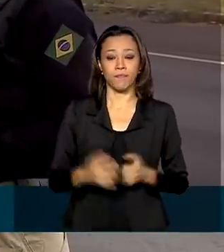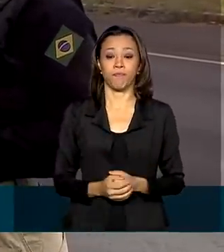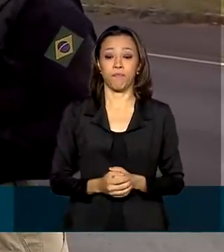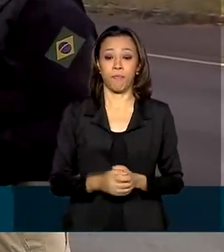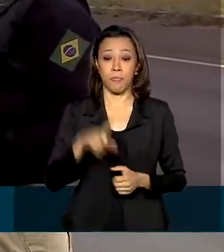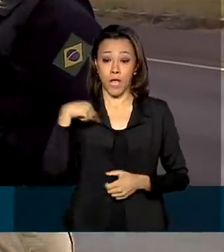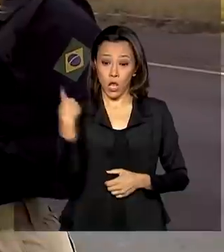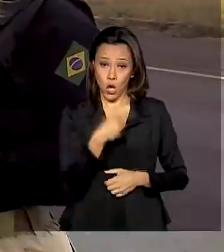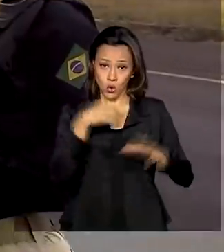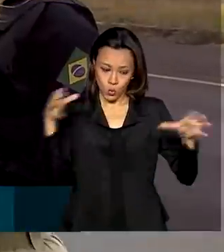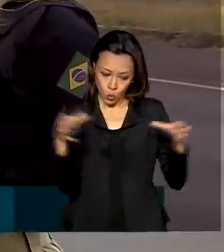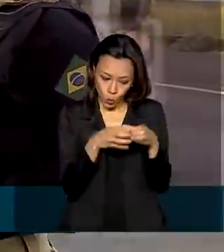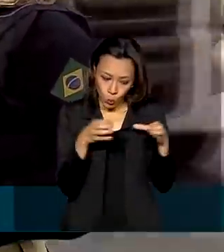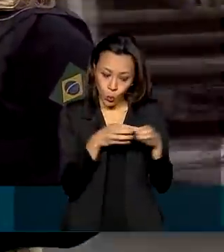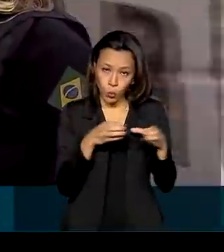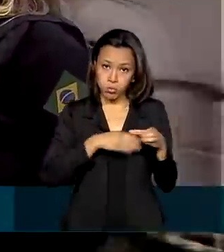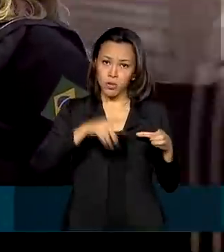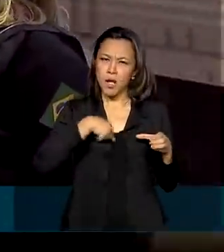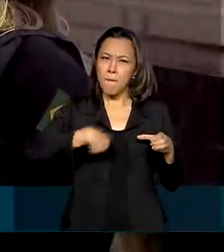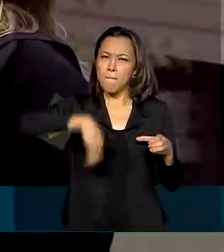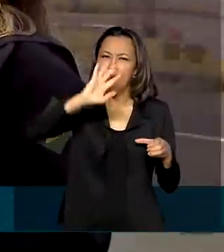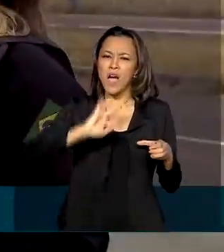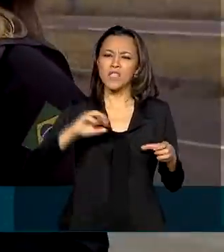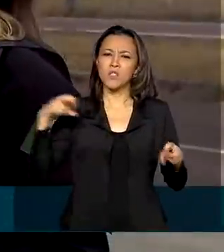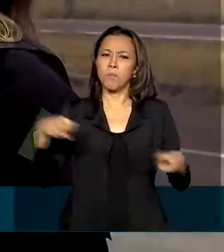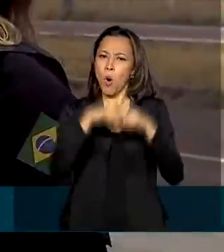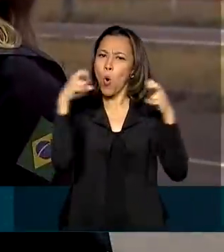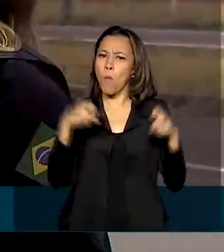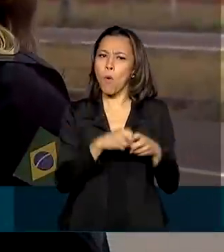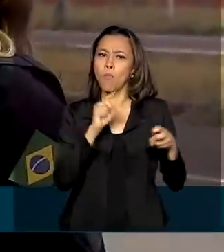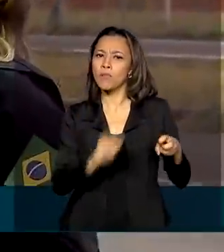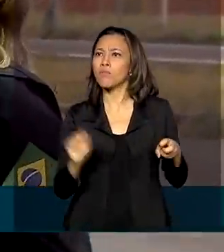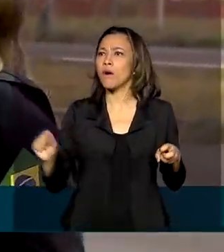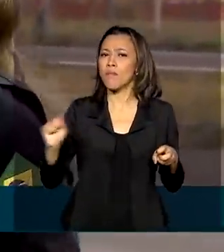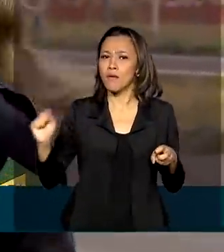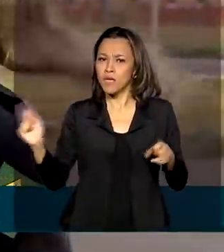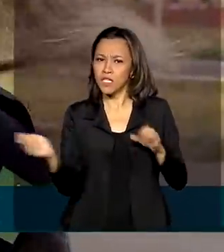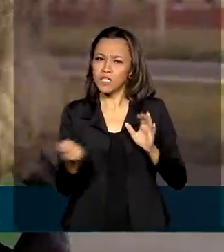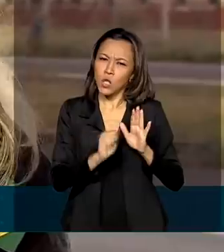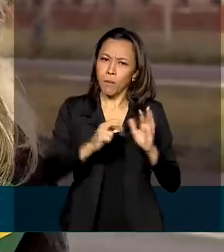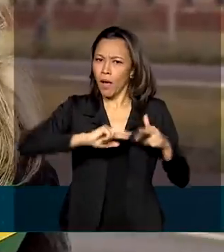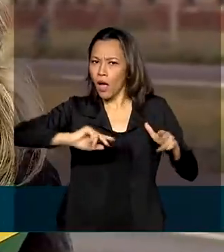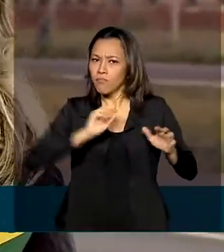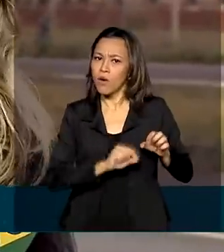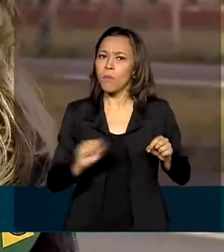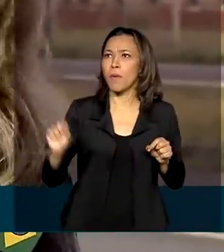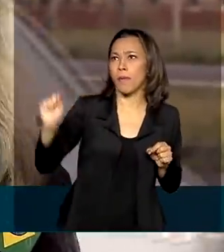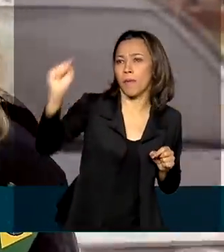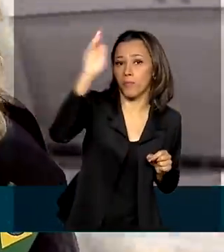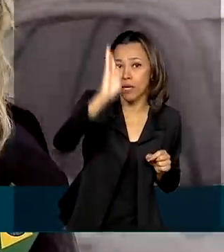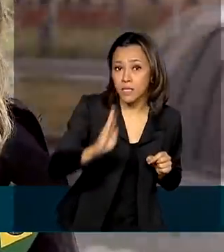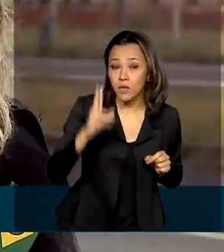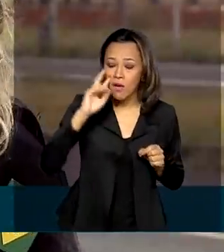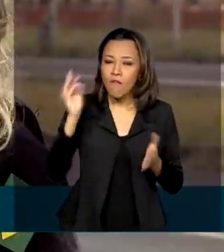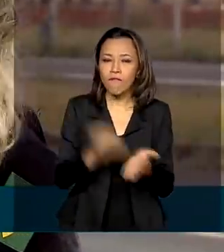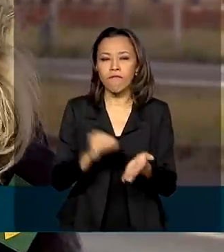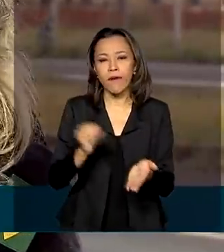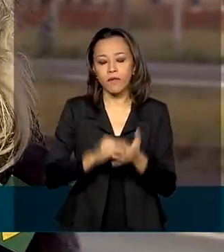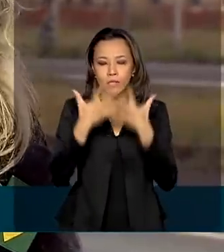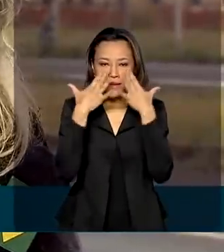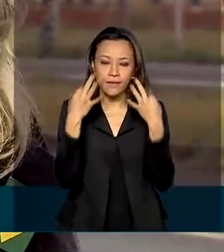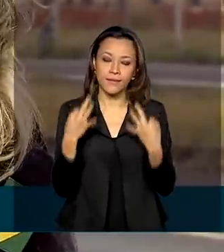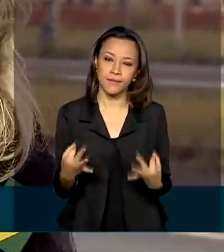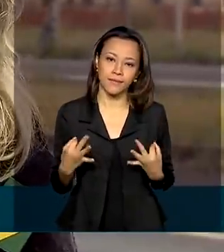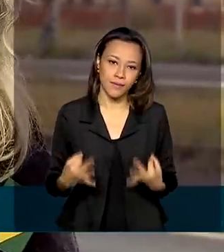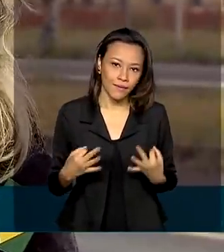centramos o nosso efetivo nos pontos com maior índice de acidentalidade e ocorrências criminais. E o que os policiais mais verificaram foi falta de atenção,